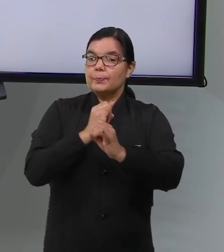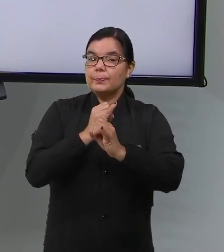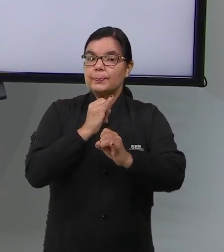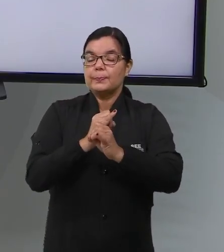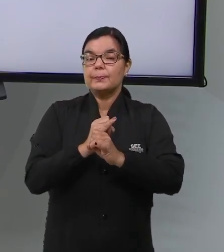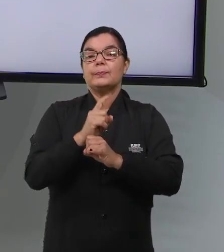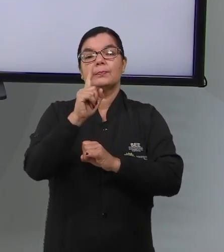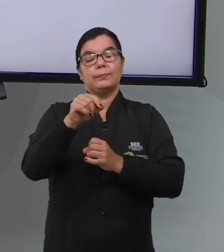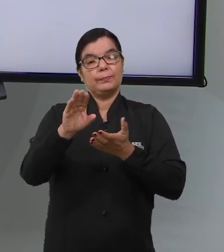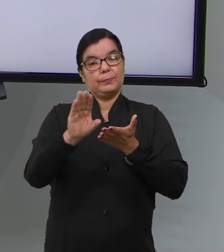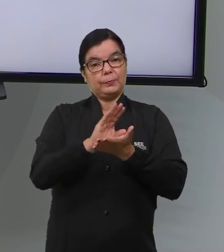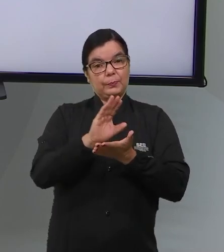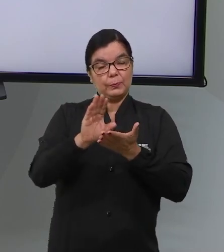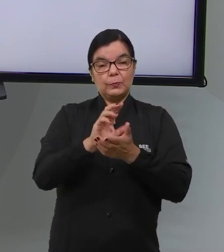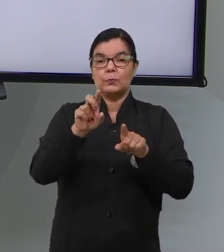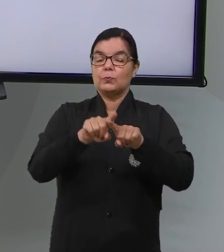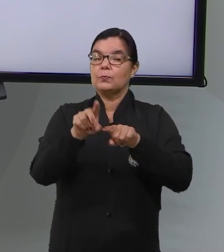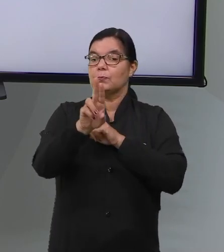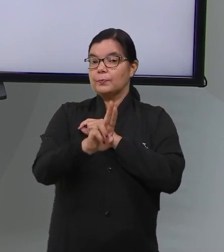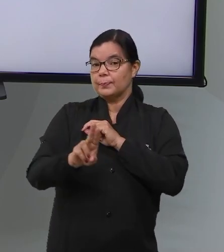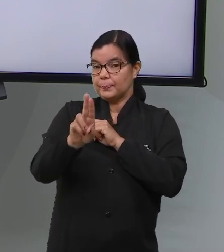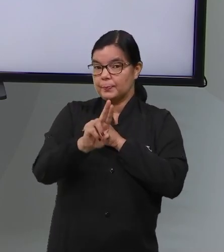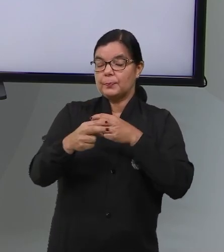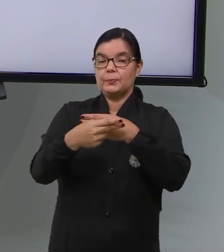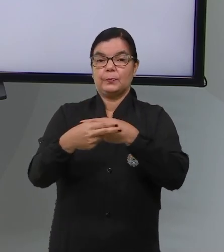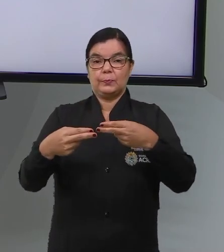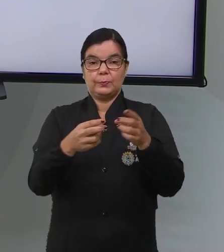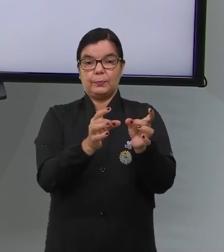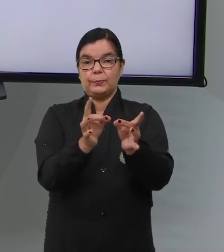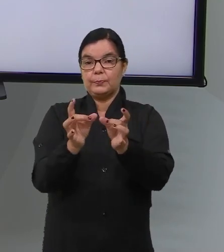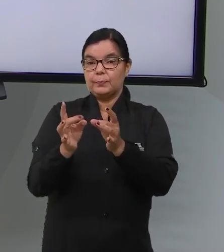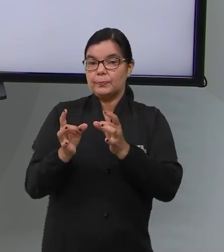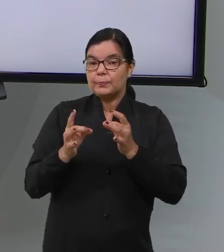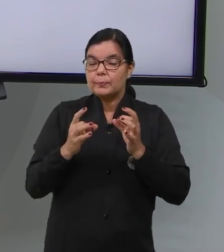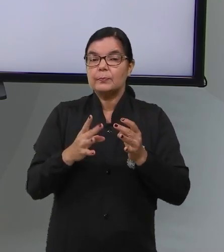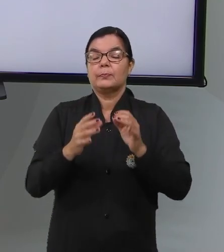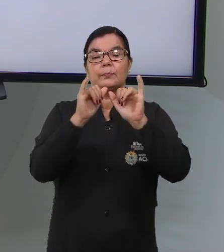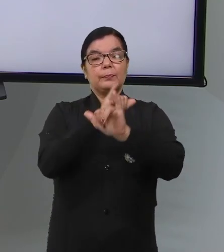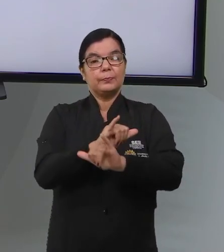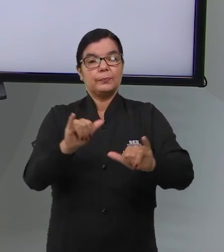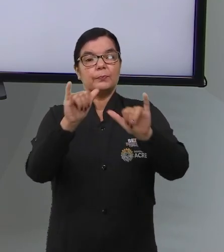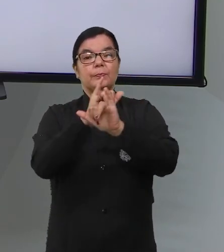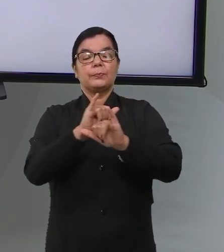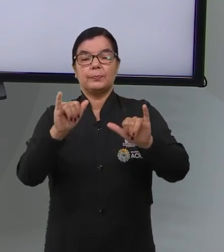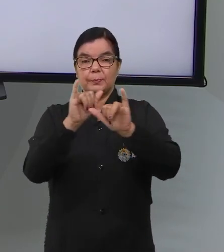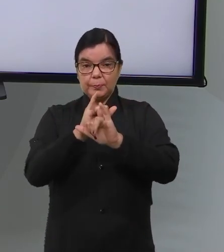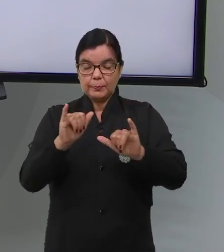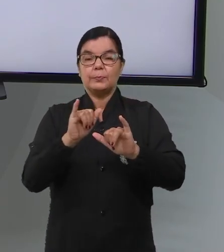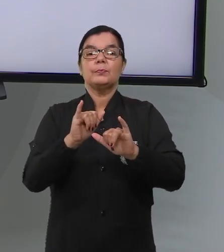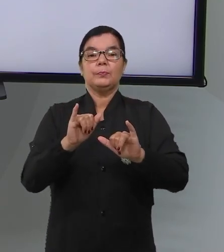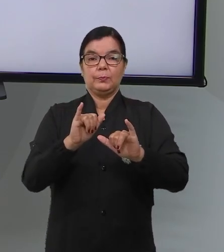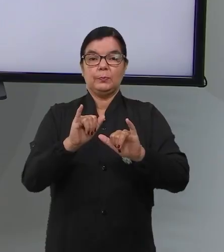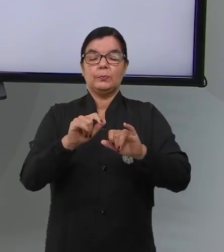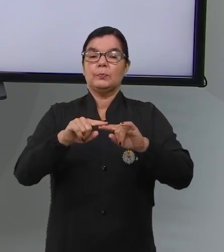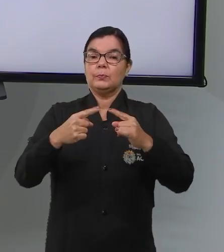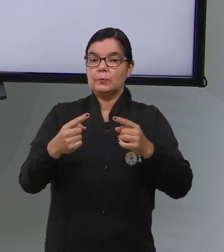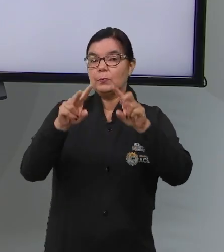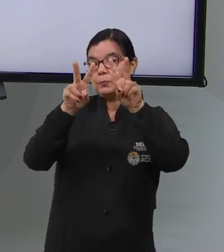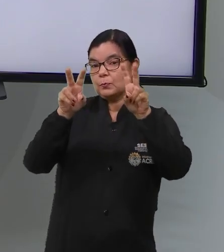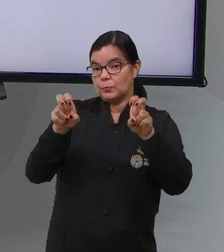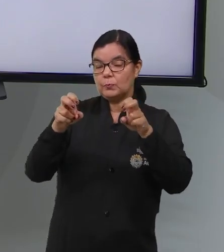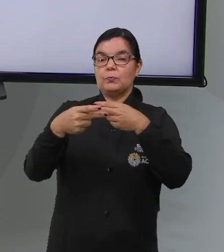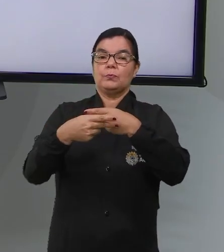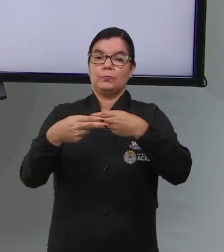São recursos que são utilizados para vender, para propagar informação a respeito